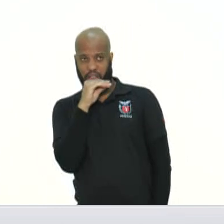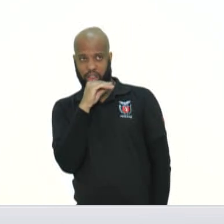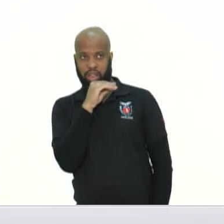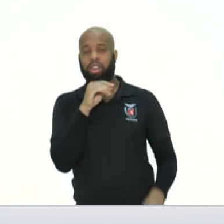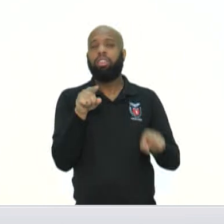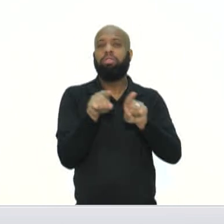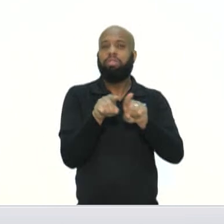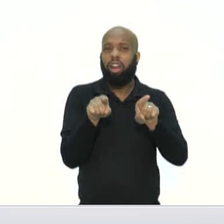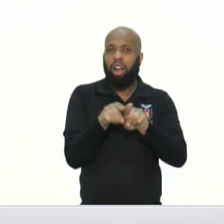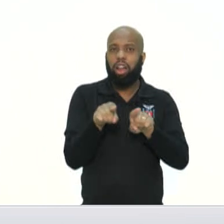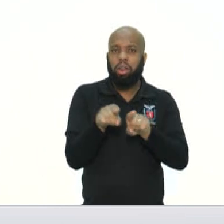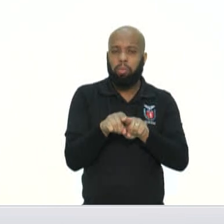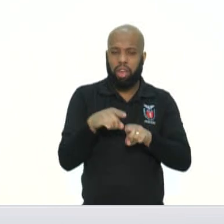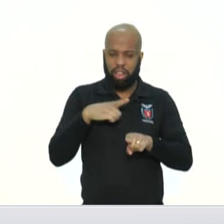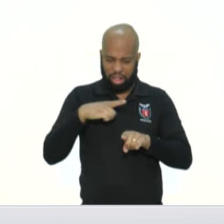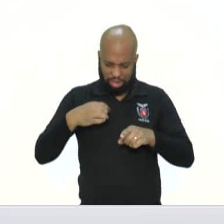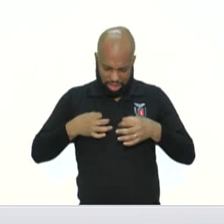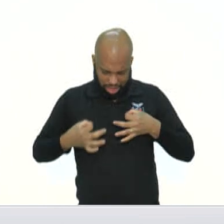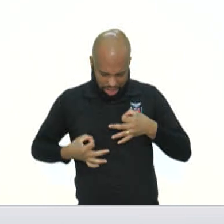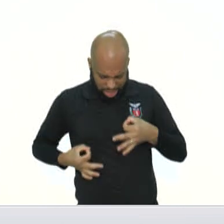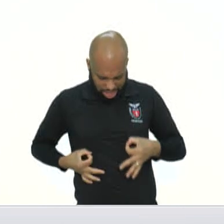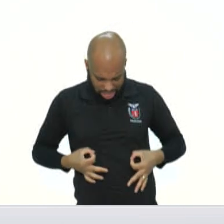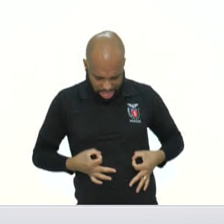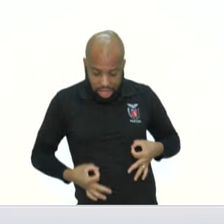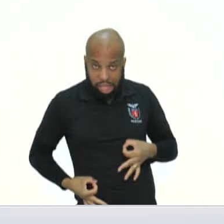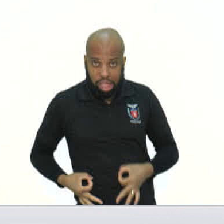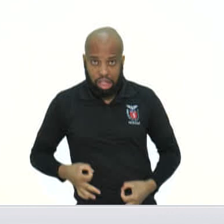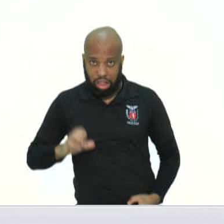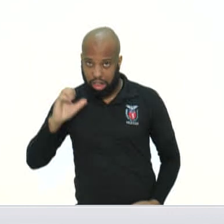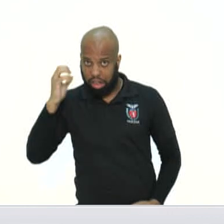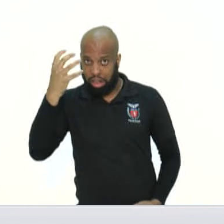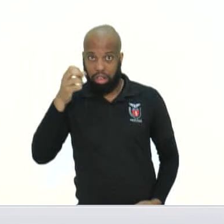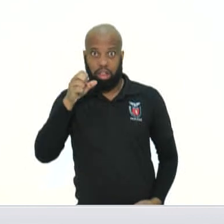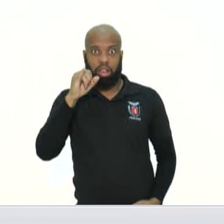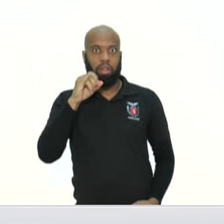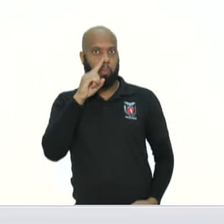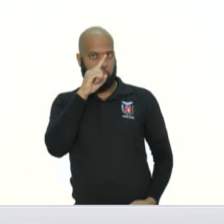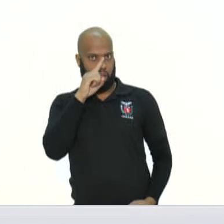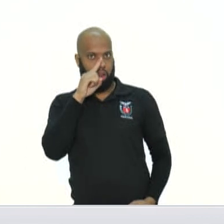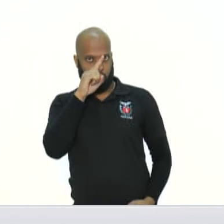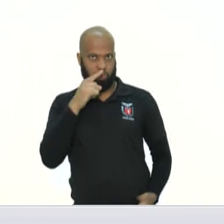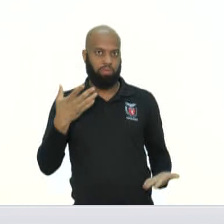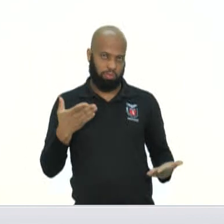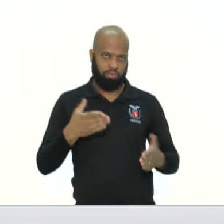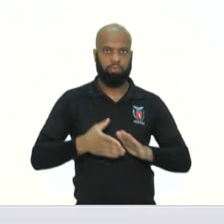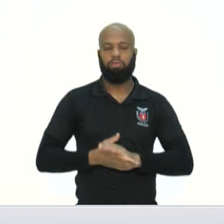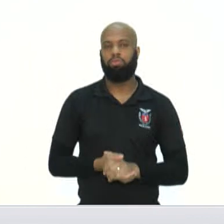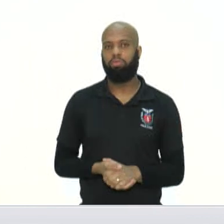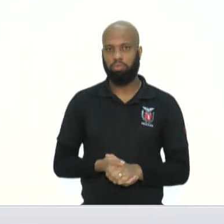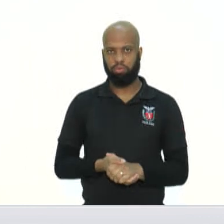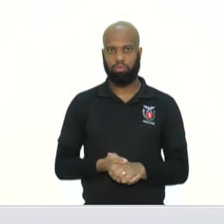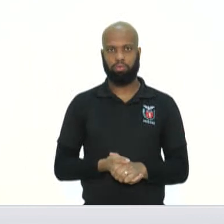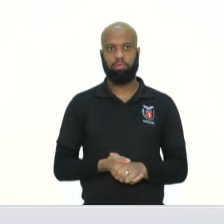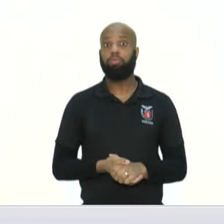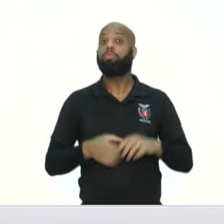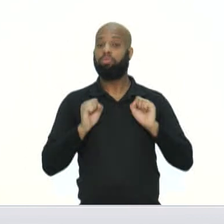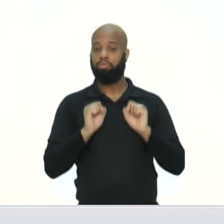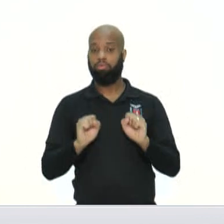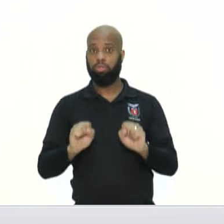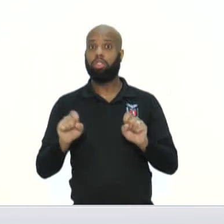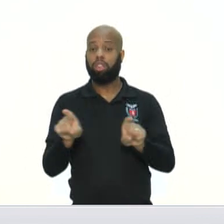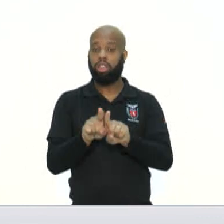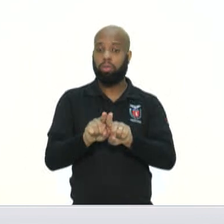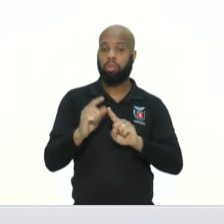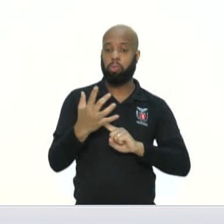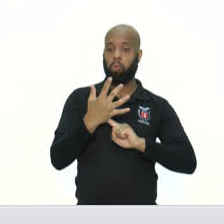isso seriam erupções cutâneas que ocorrem em doenças agudas provocadas por esse vírus, podendo apresentar